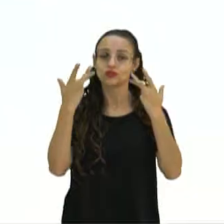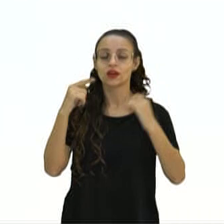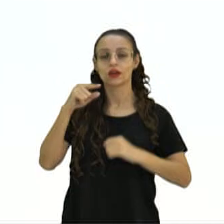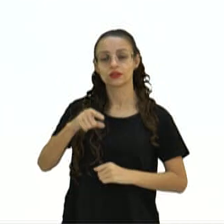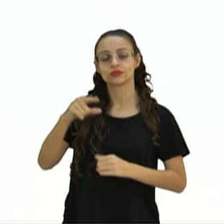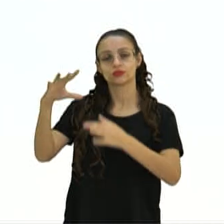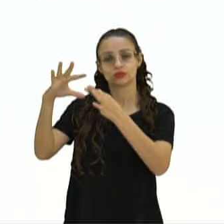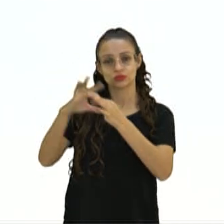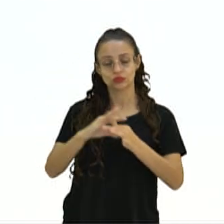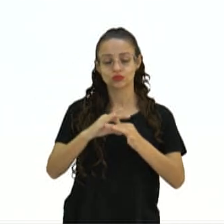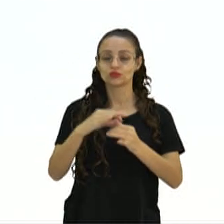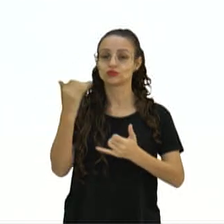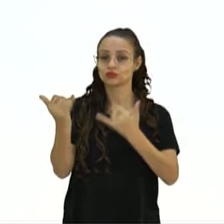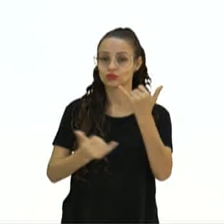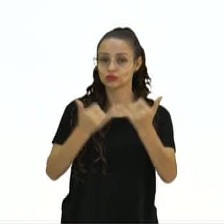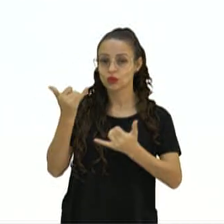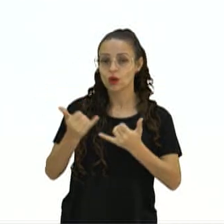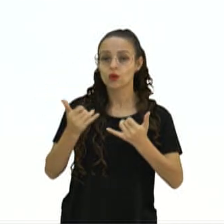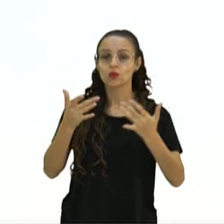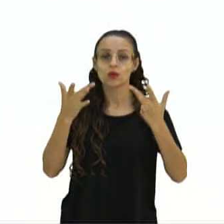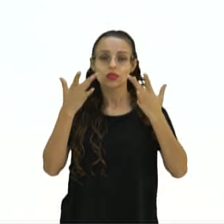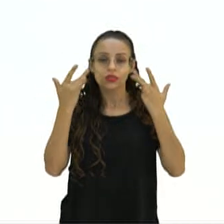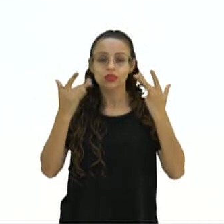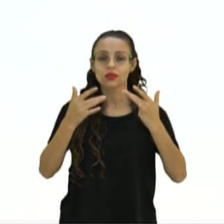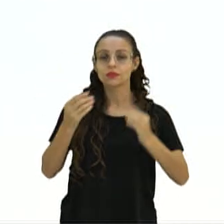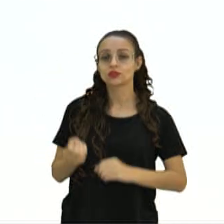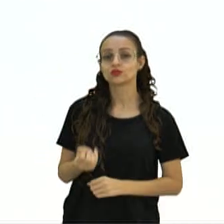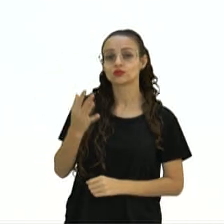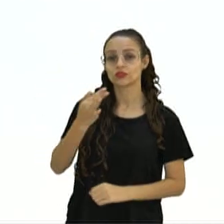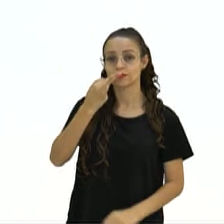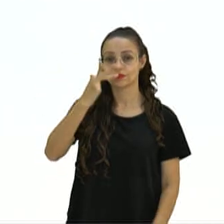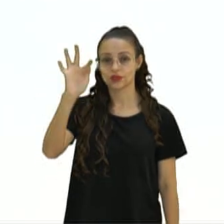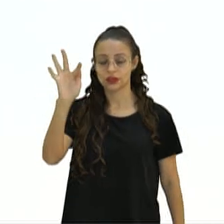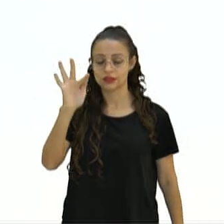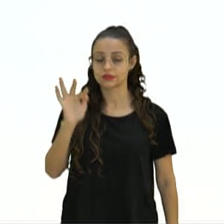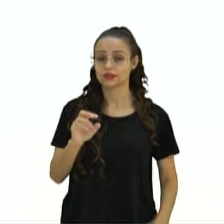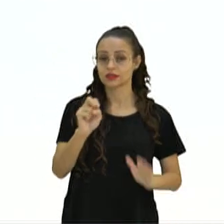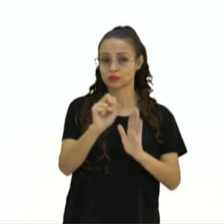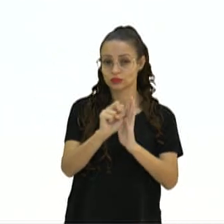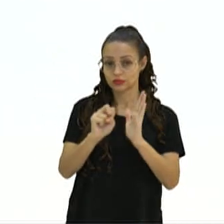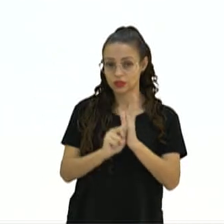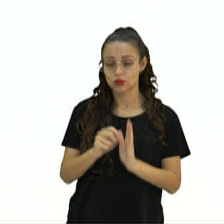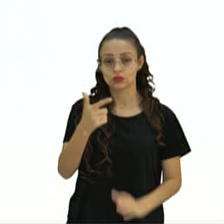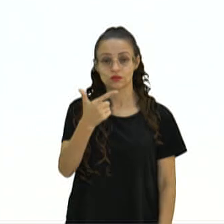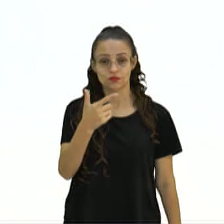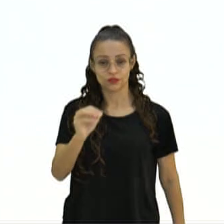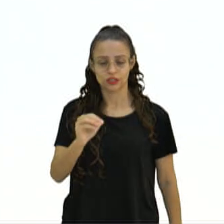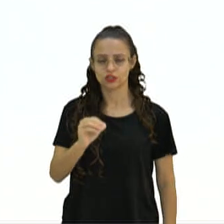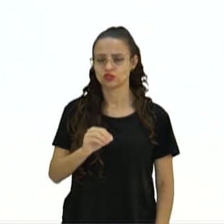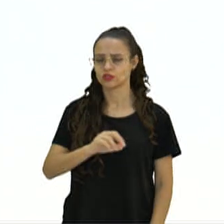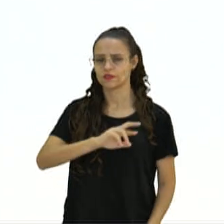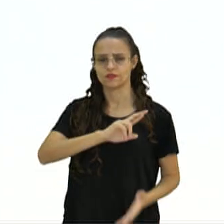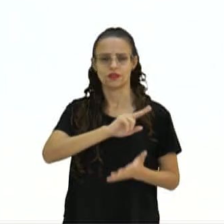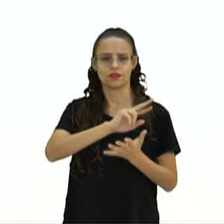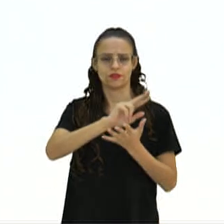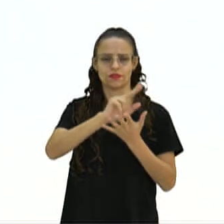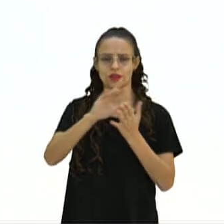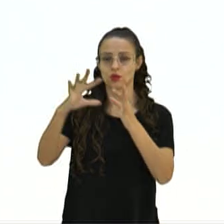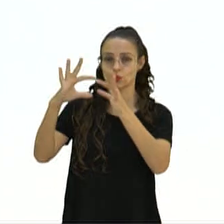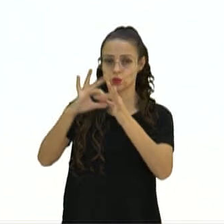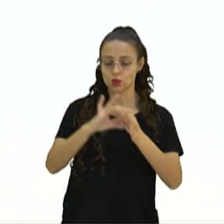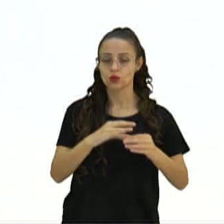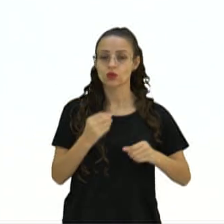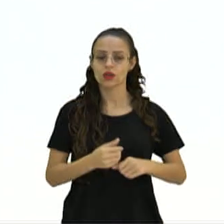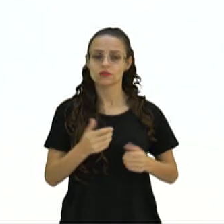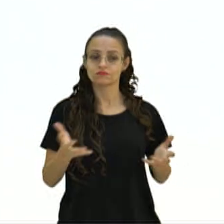eles surgem na França nas primeiras décadas do século XX, sendo utilizado em vários contextos, né, desde como atividade